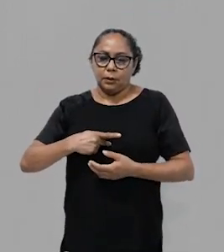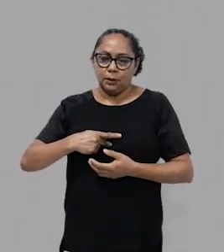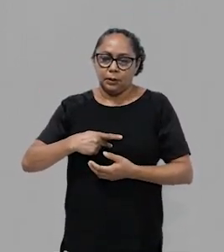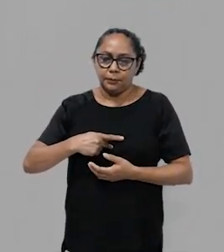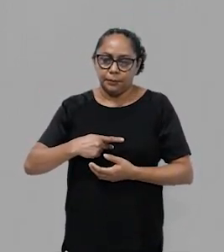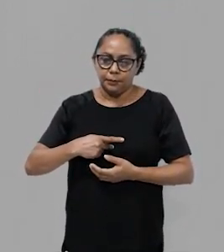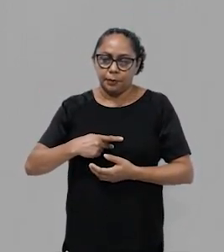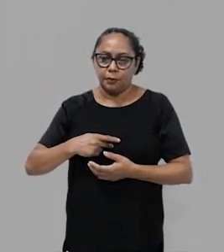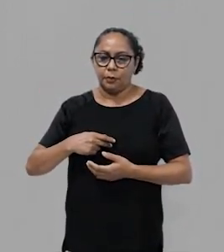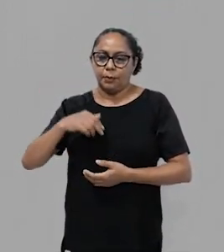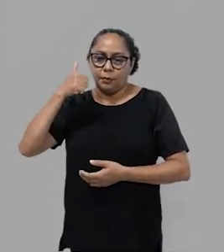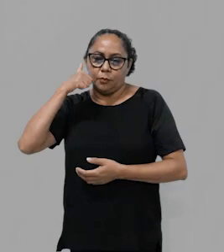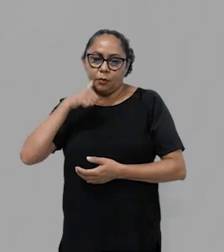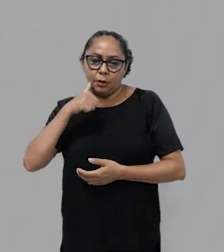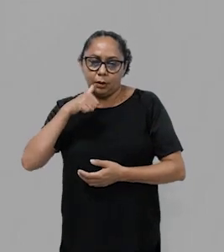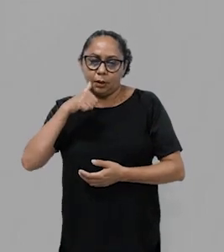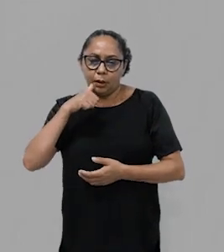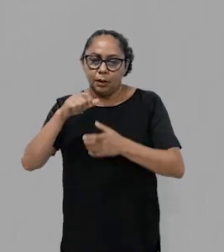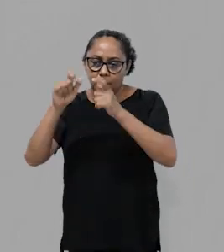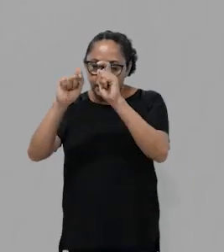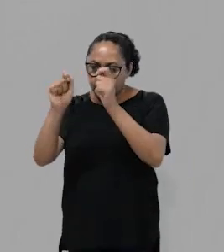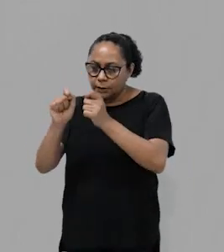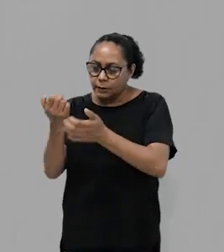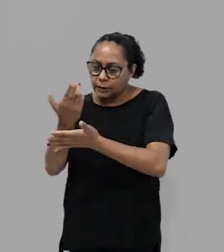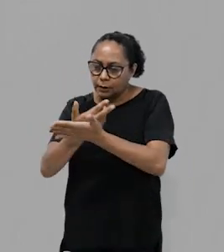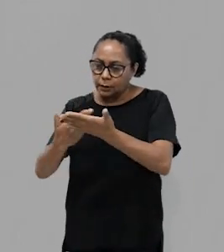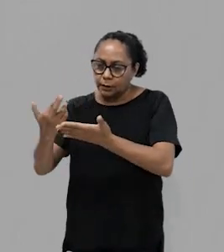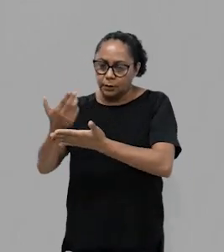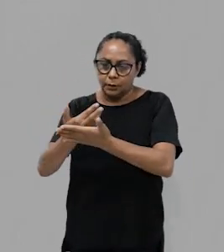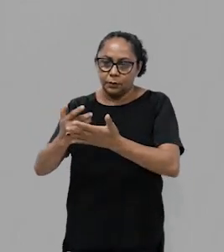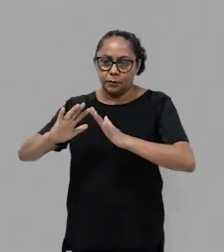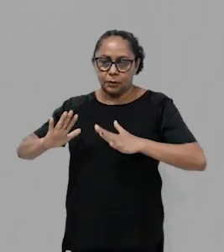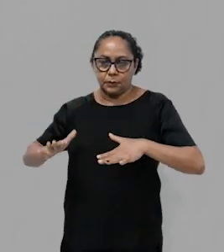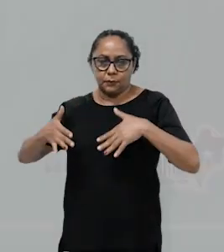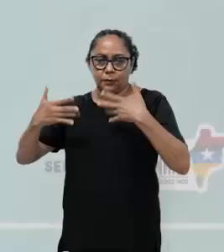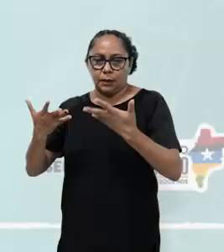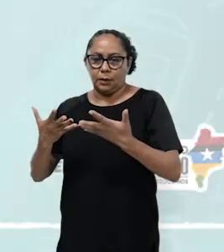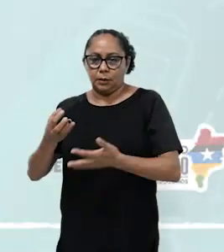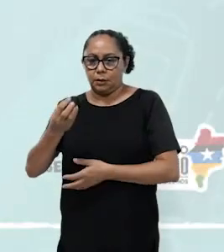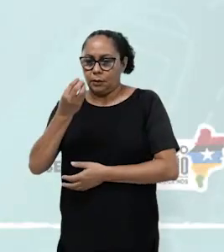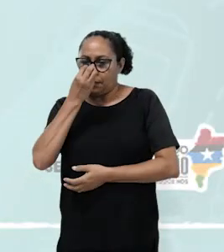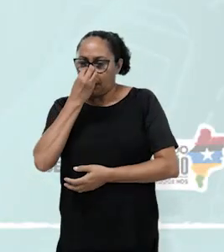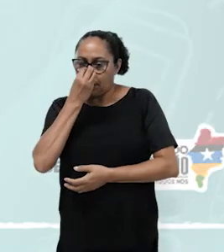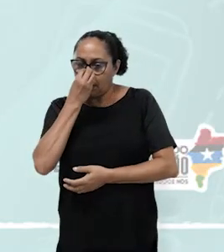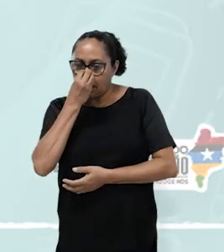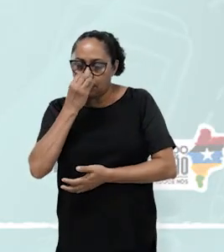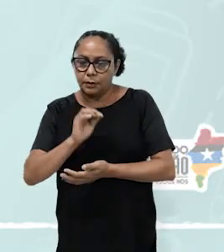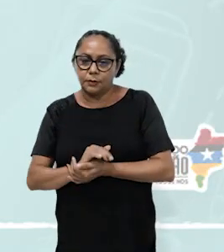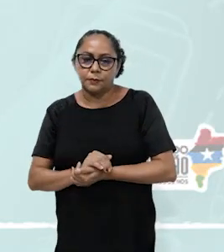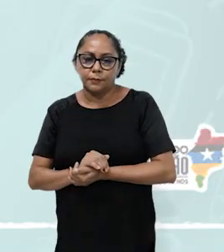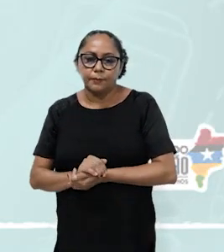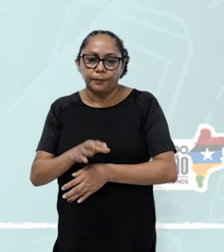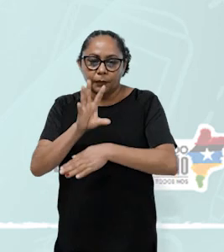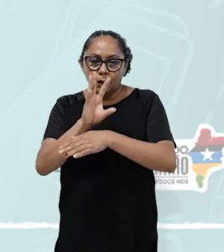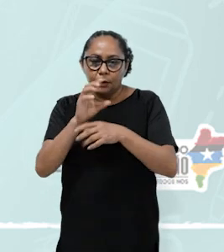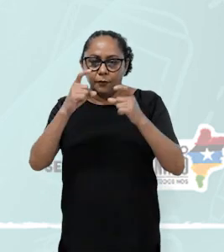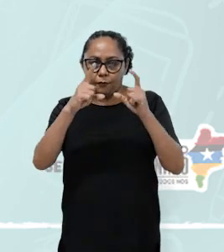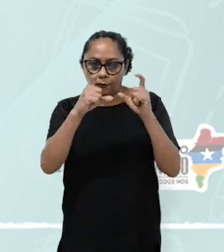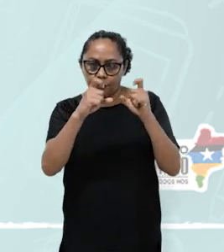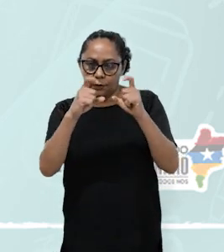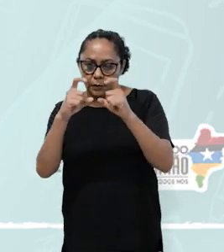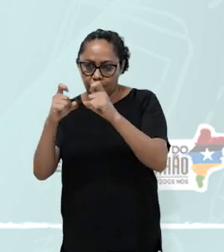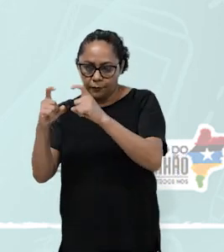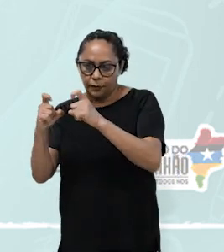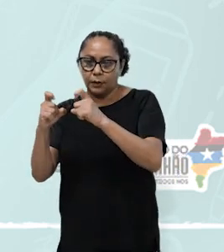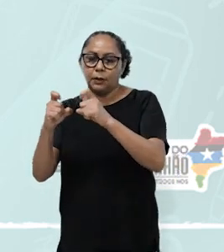caricatura, festas, eu falei festas, né? Palhaços. Esse aqui é o Lautrec. A fotografia já é